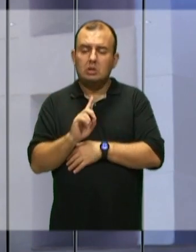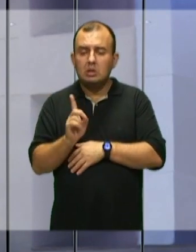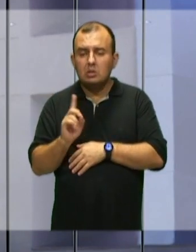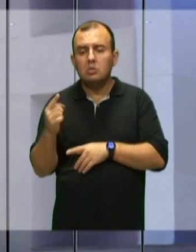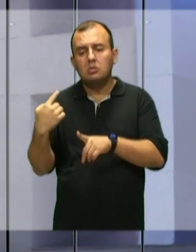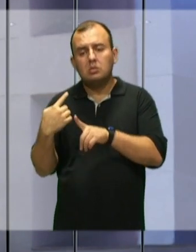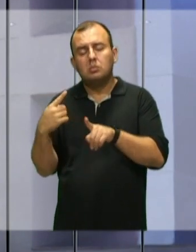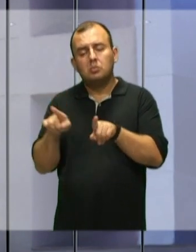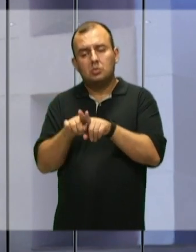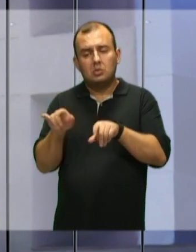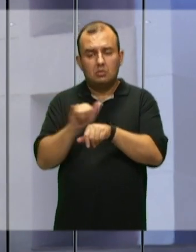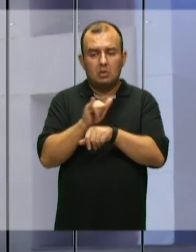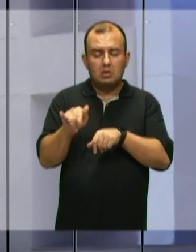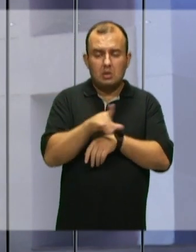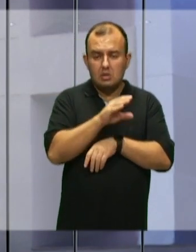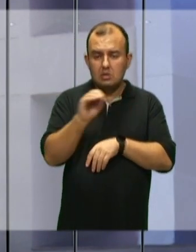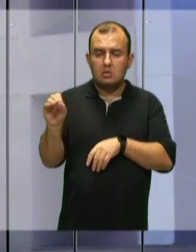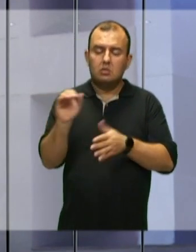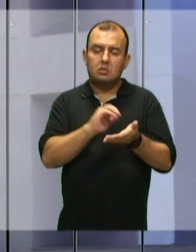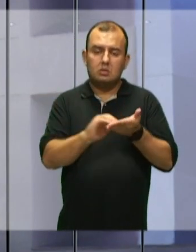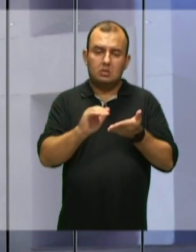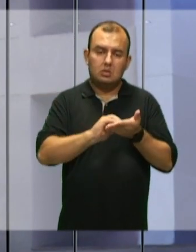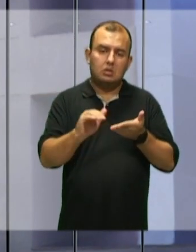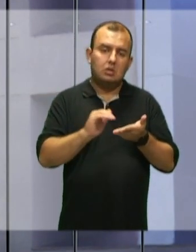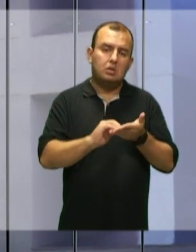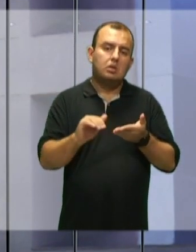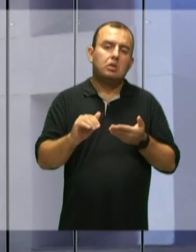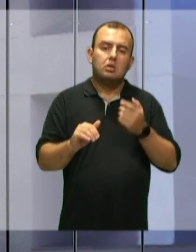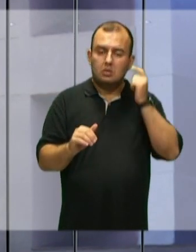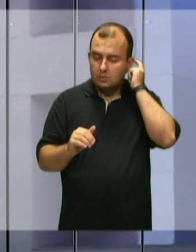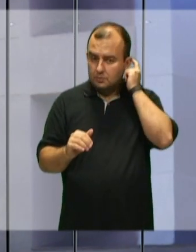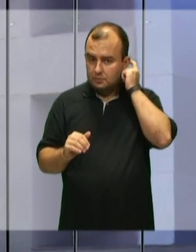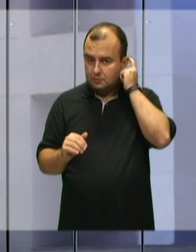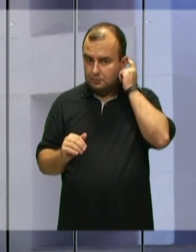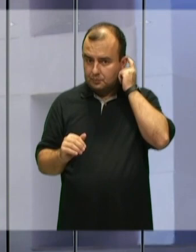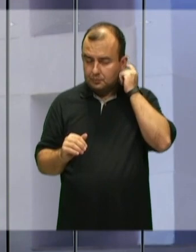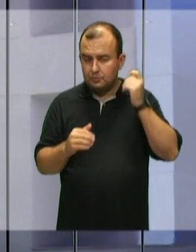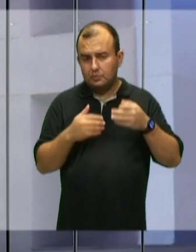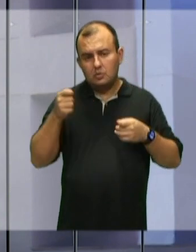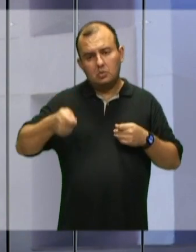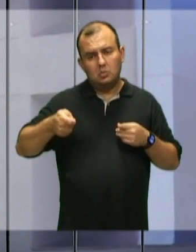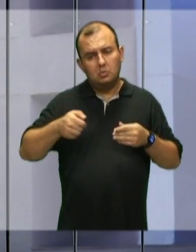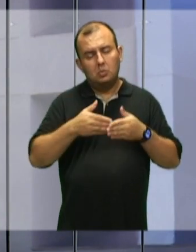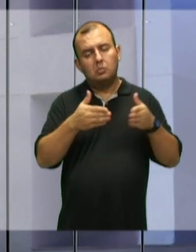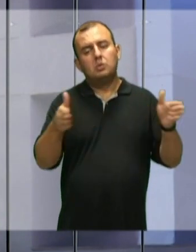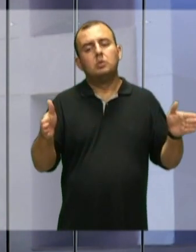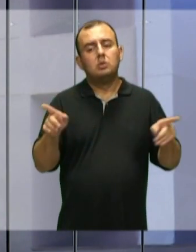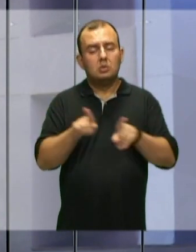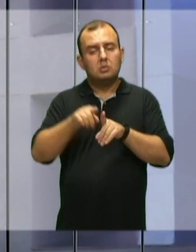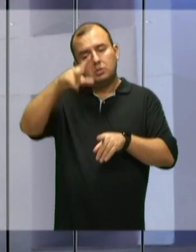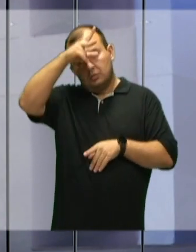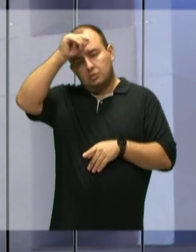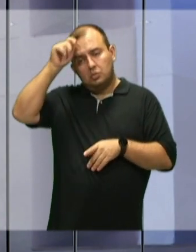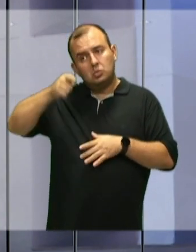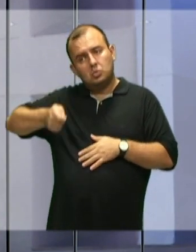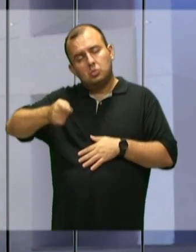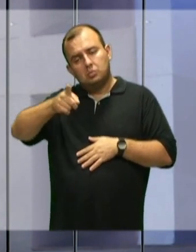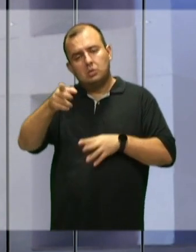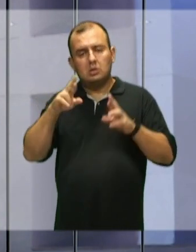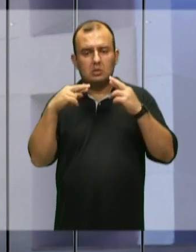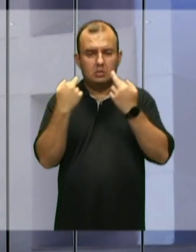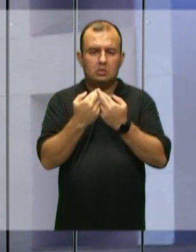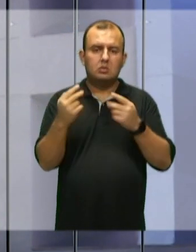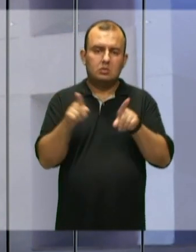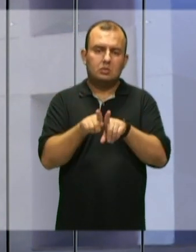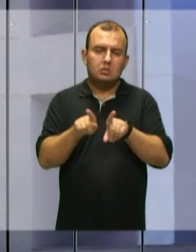ação da Secretaria de Saúde então a gente cobrou muito aqui da Câmara de Vereadores a abertura do Centro de Triagem cobrou na prefeitura também foi realizados reuniões gente